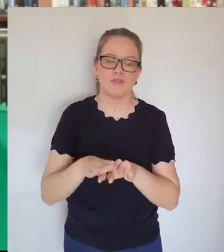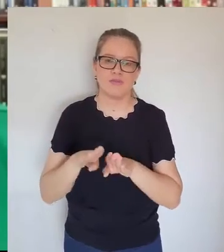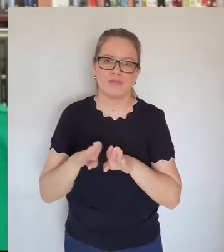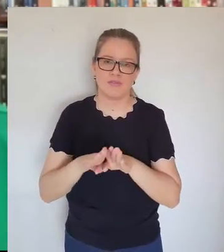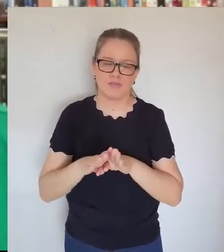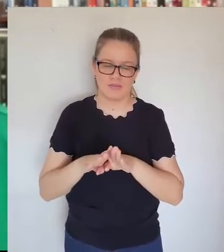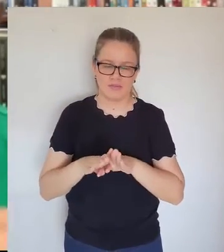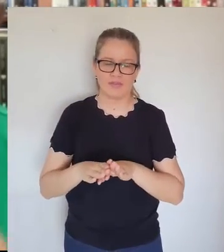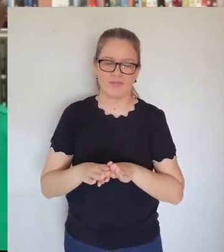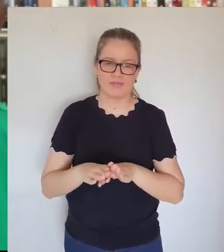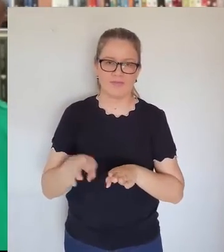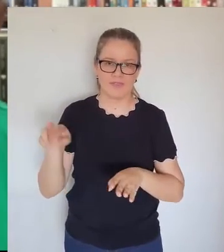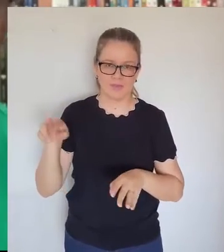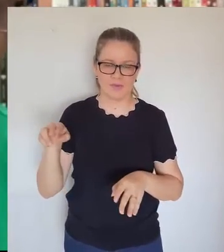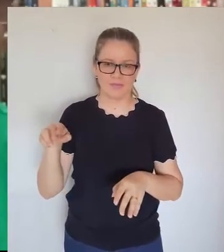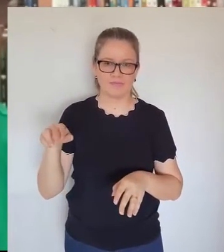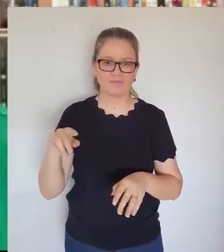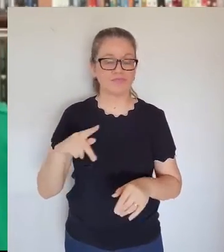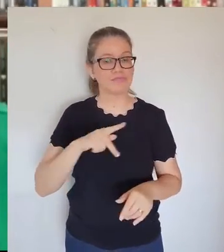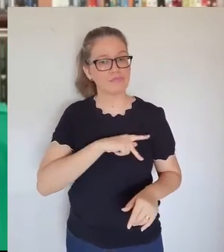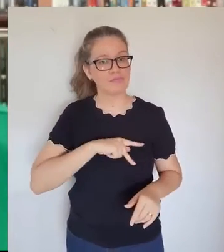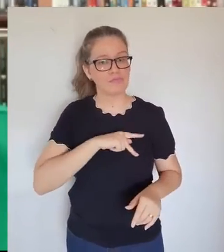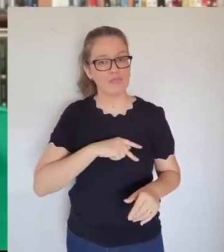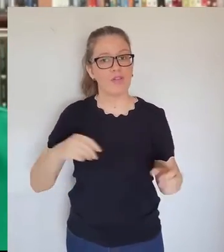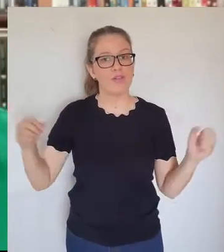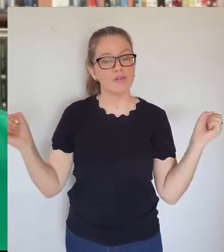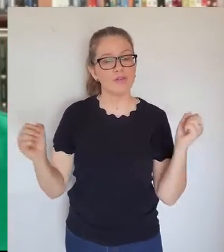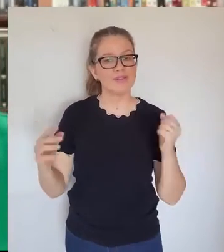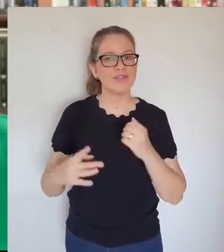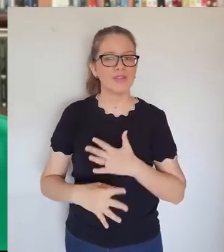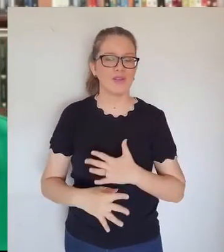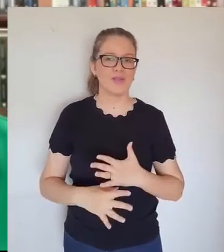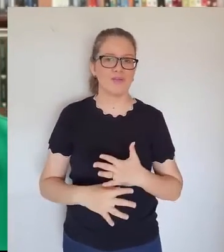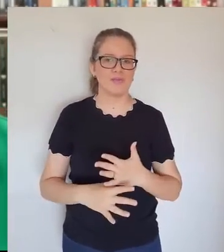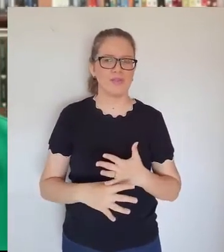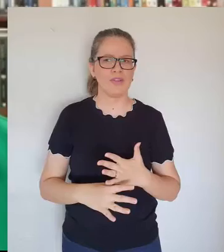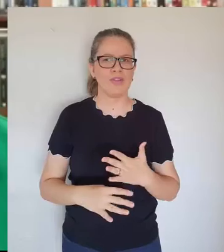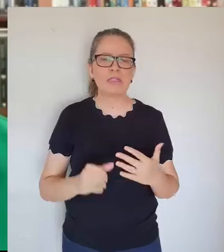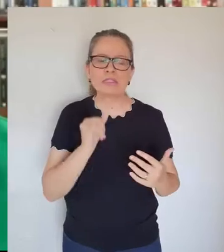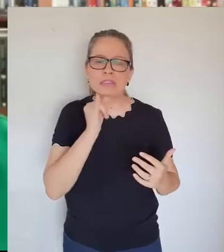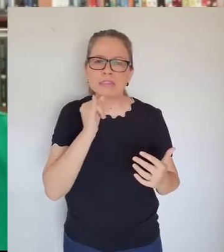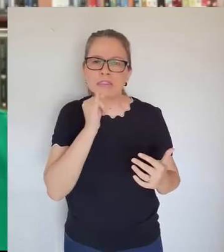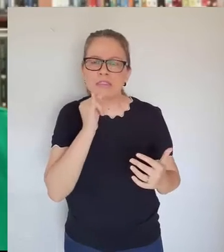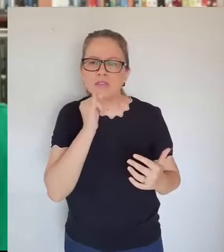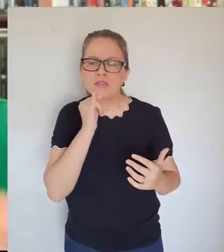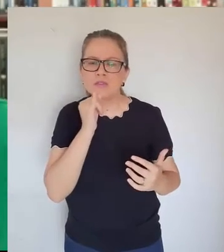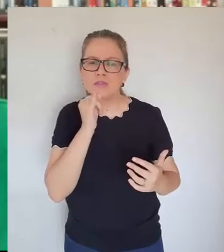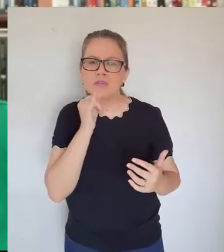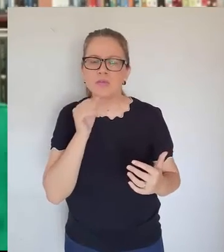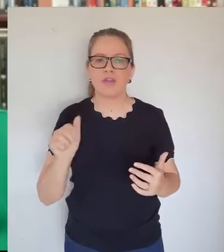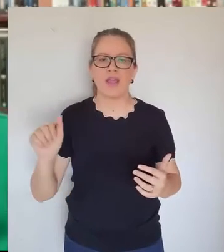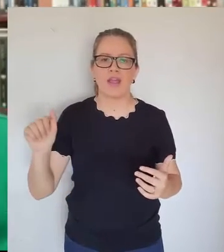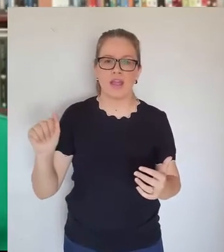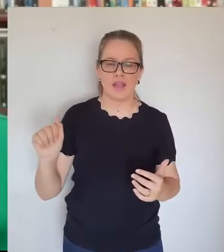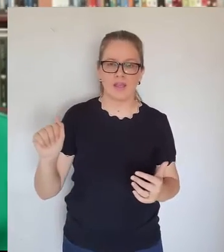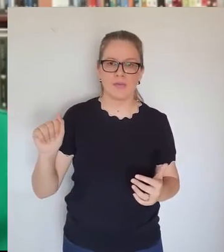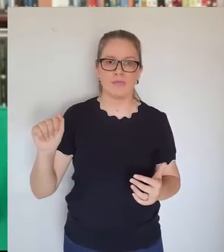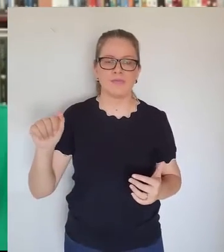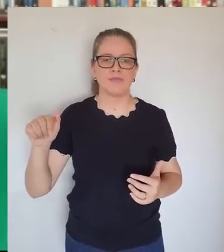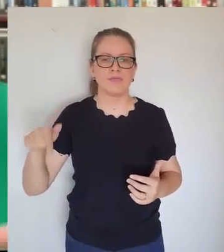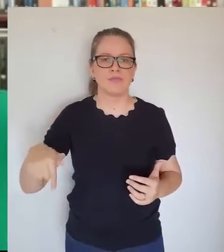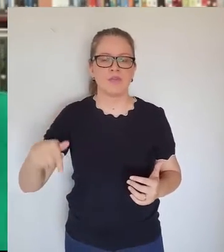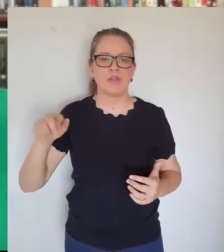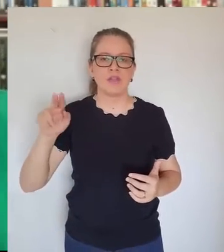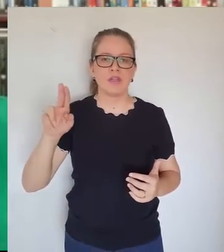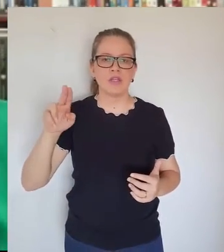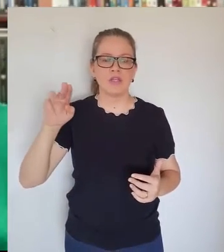fazer. O apóstolo Paulo termina então fazendo uma citação de Arquipo, a última citação que ele faz.